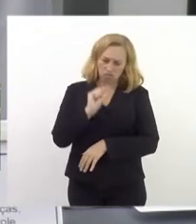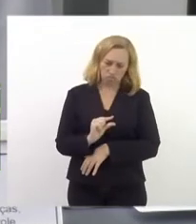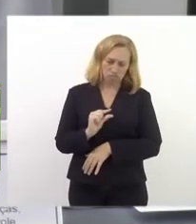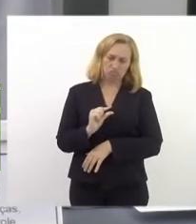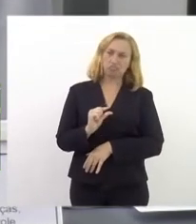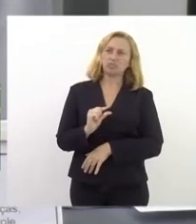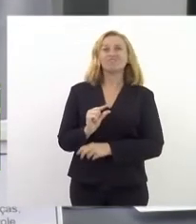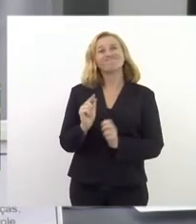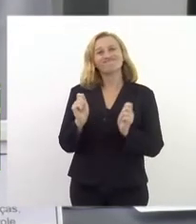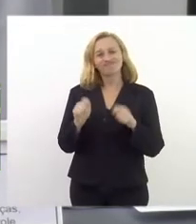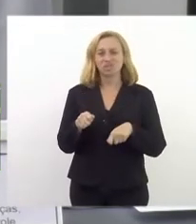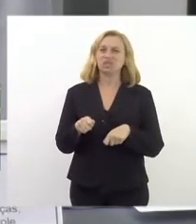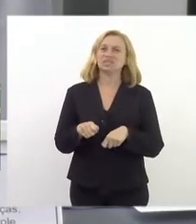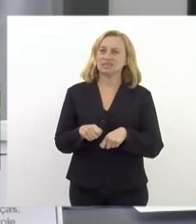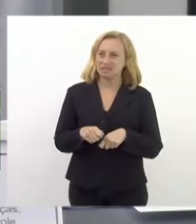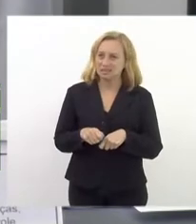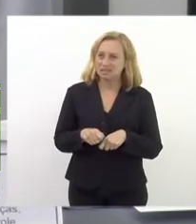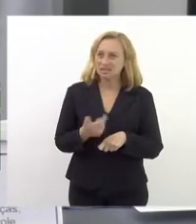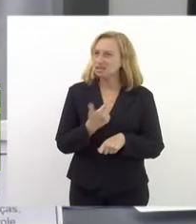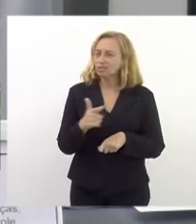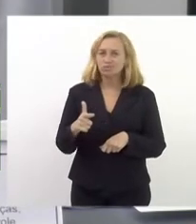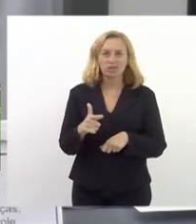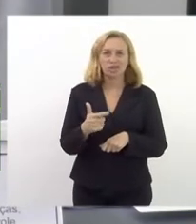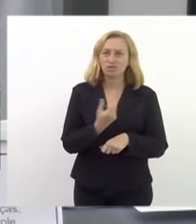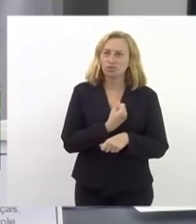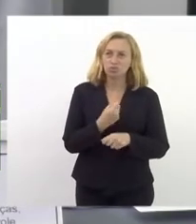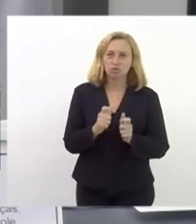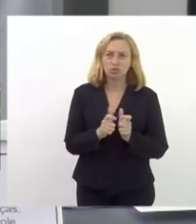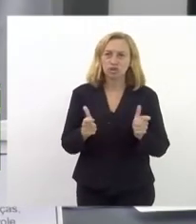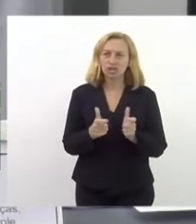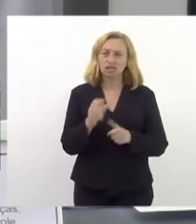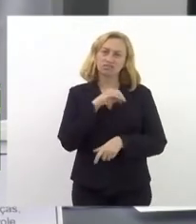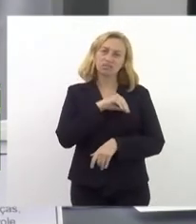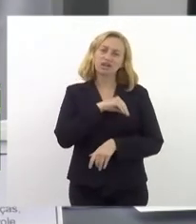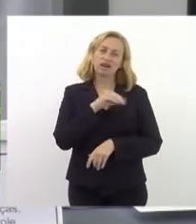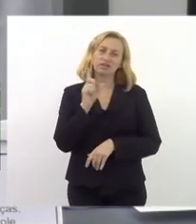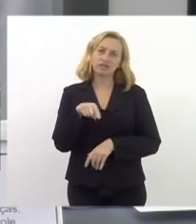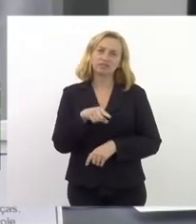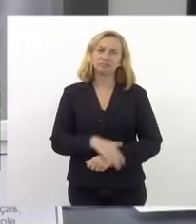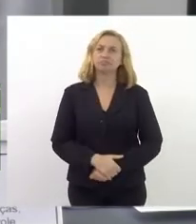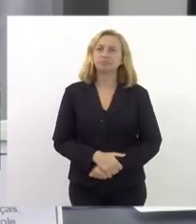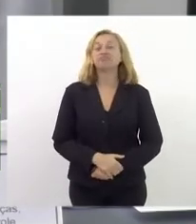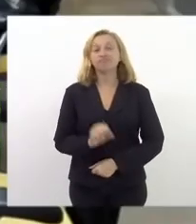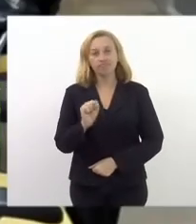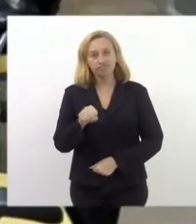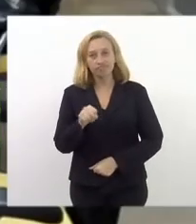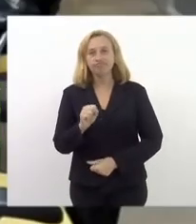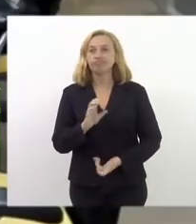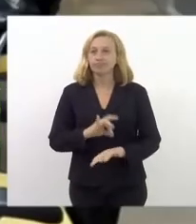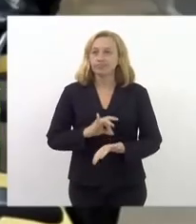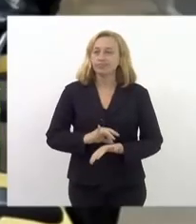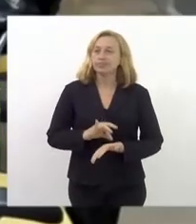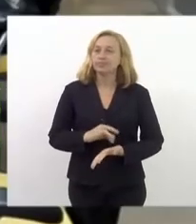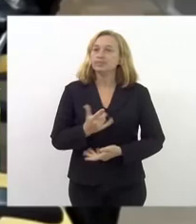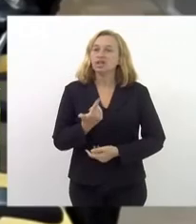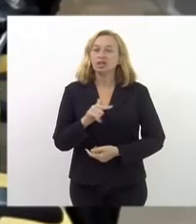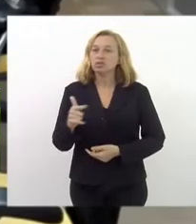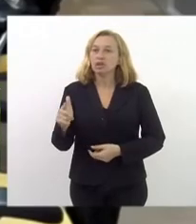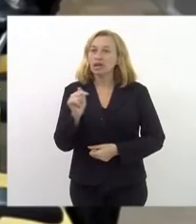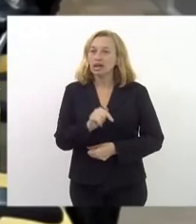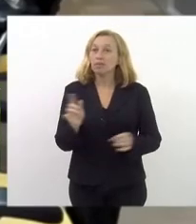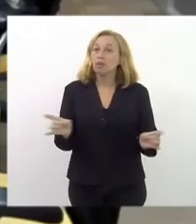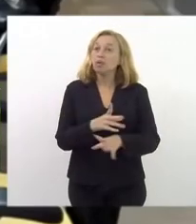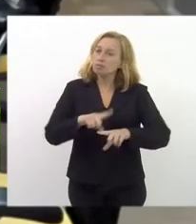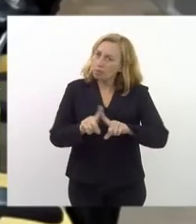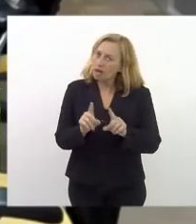menores, possivelmente não houve acréscimo na renda, né? É verdade. A gente não tem isso aqui pronto,